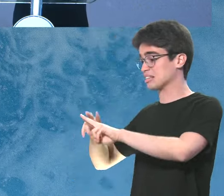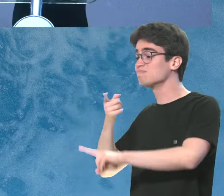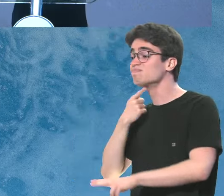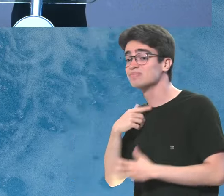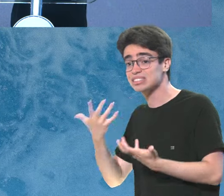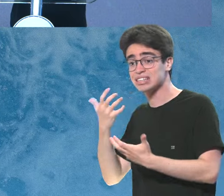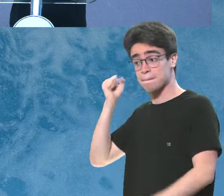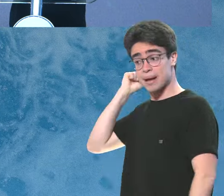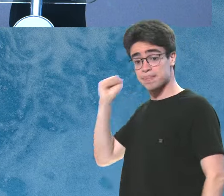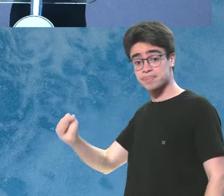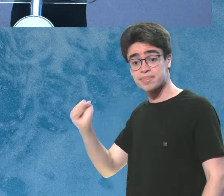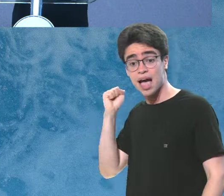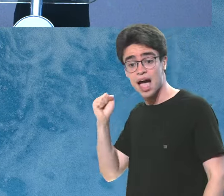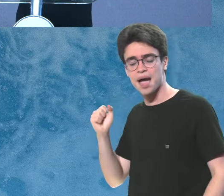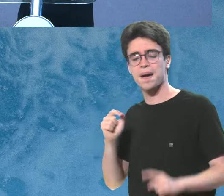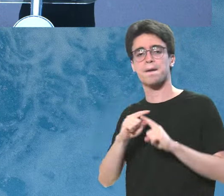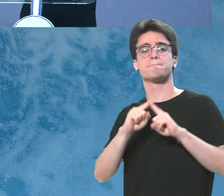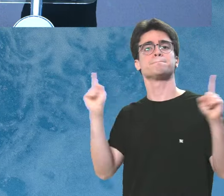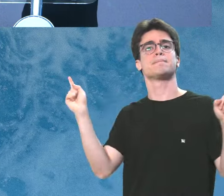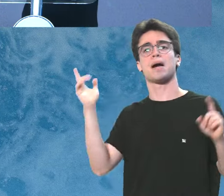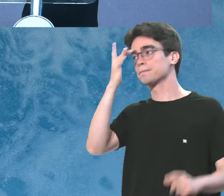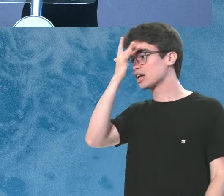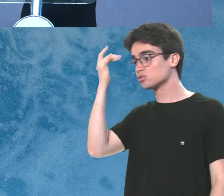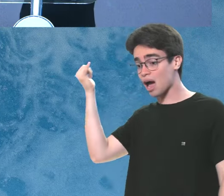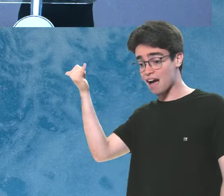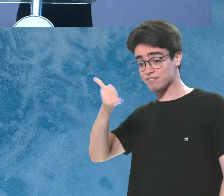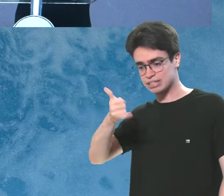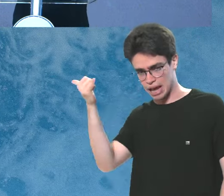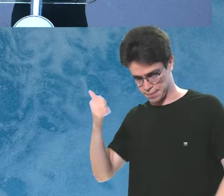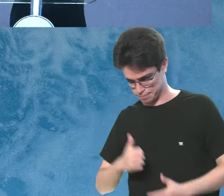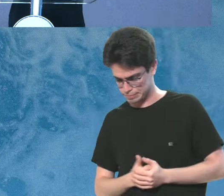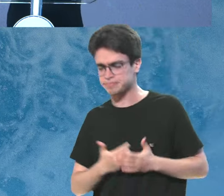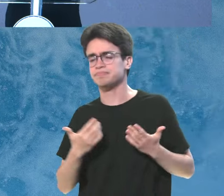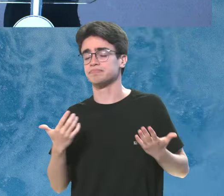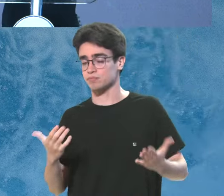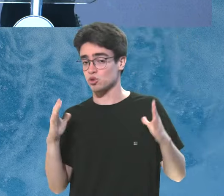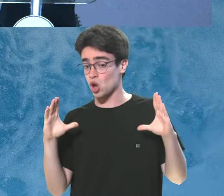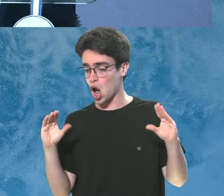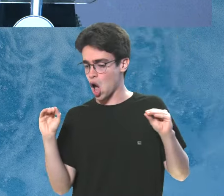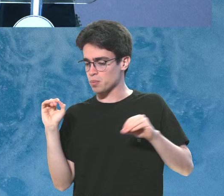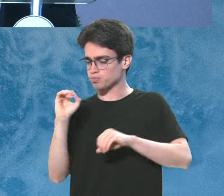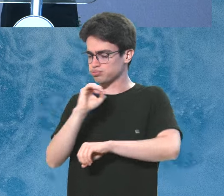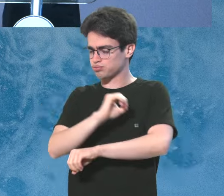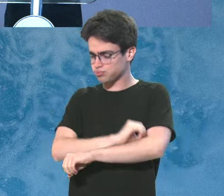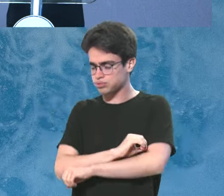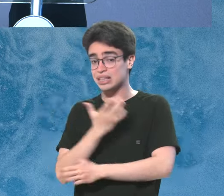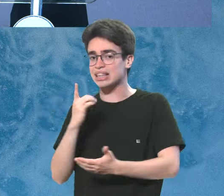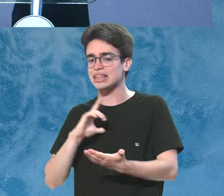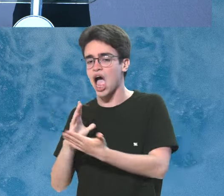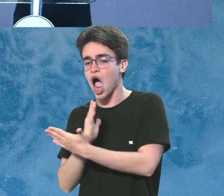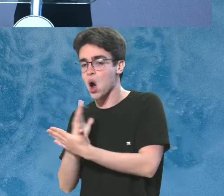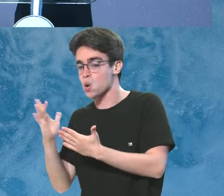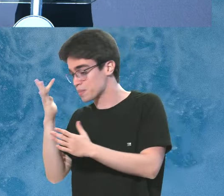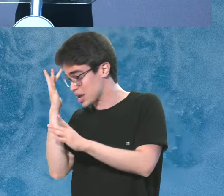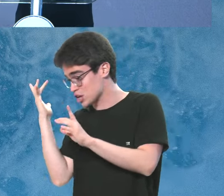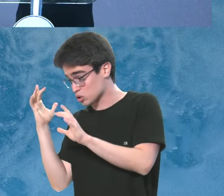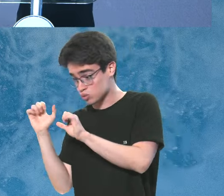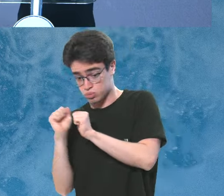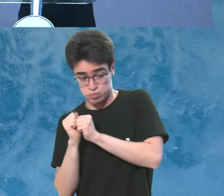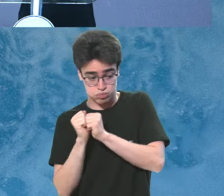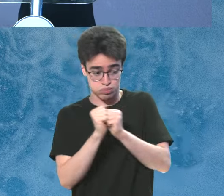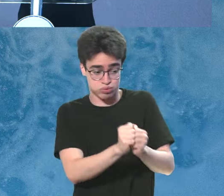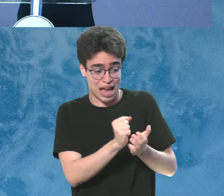intenção de assassiná-lo Mas ele foi informado desse plano então durante a noite alguns de seus discípulos o baixaram pela muralha da cidade